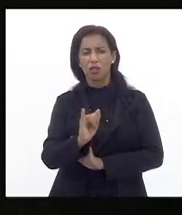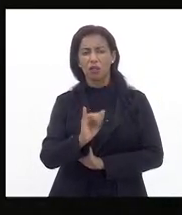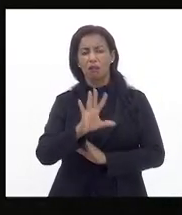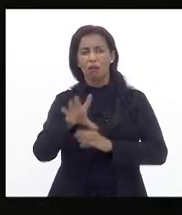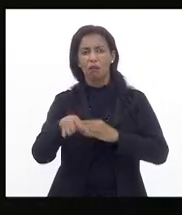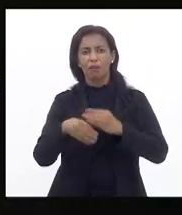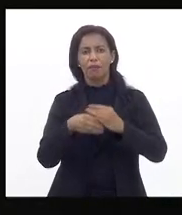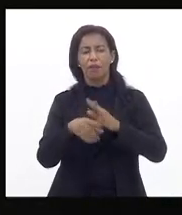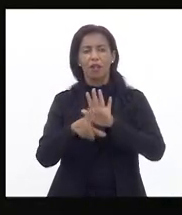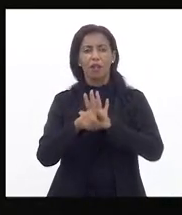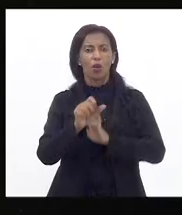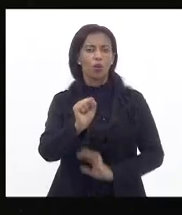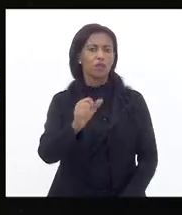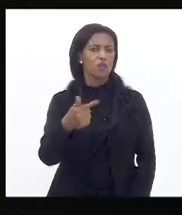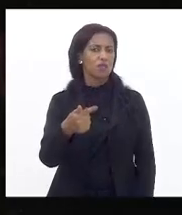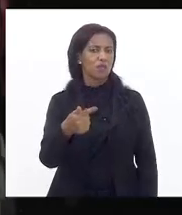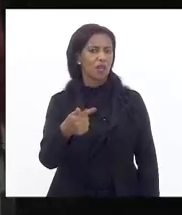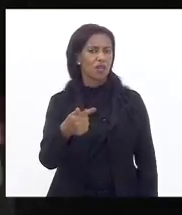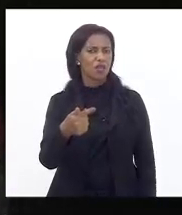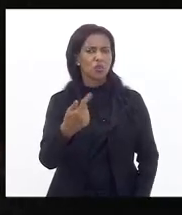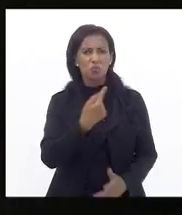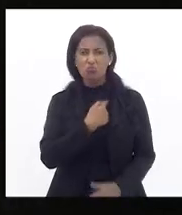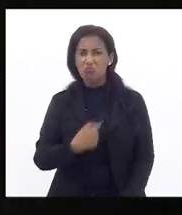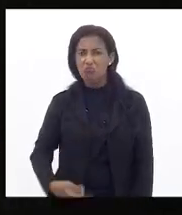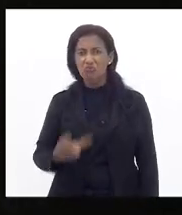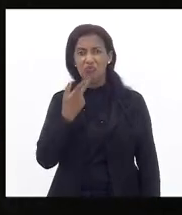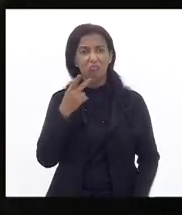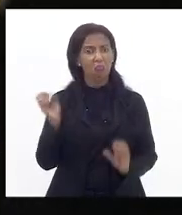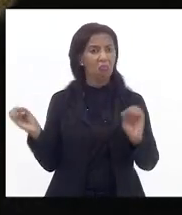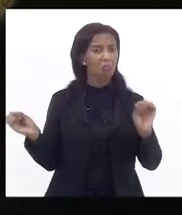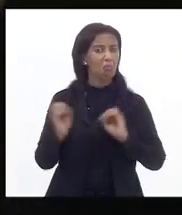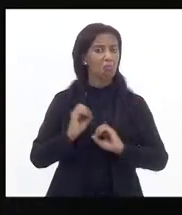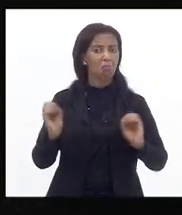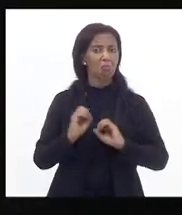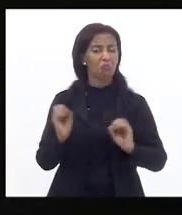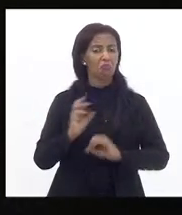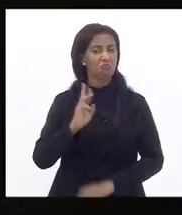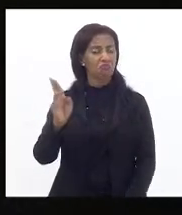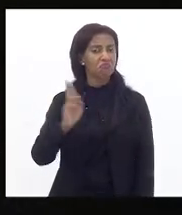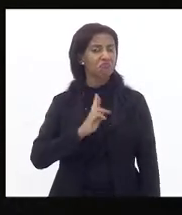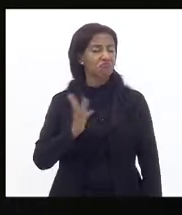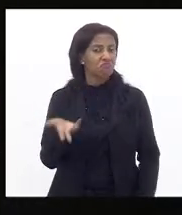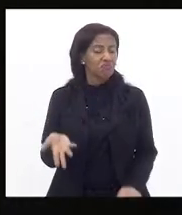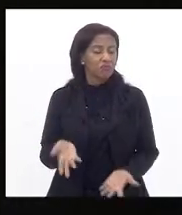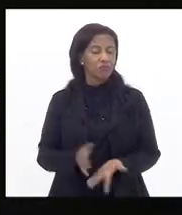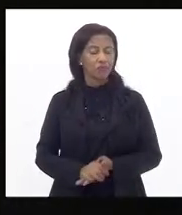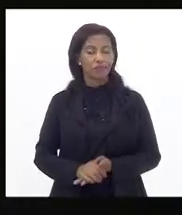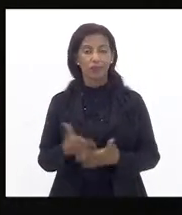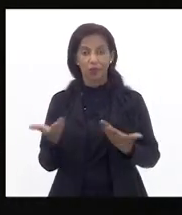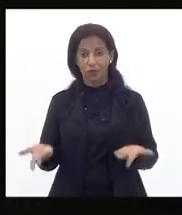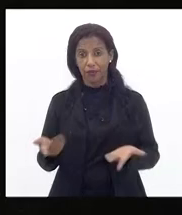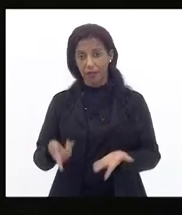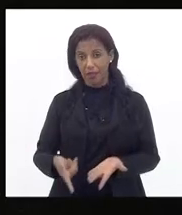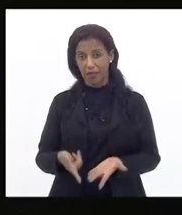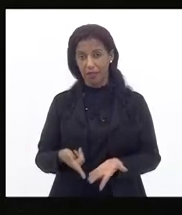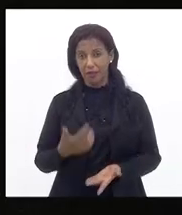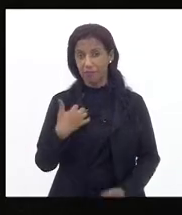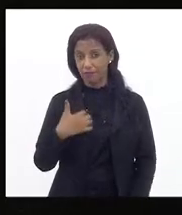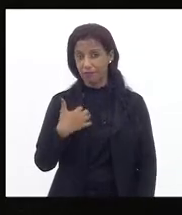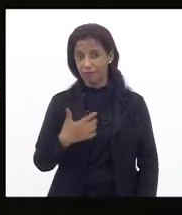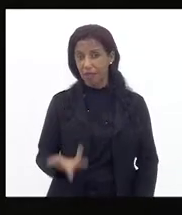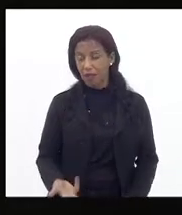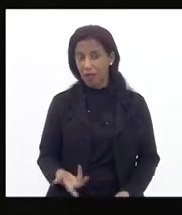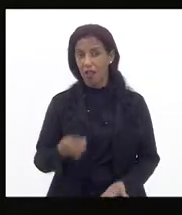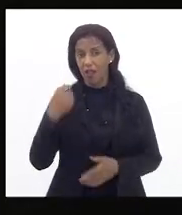87 o governo não mencionou nada até agora sobre responder nesse sentido então fica aqui o nosso repúdio